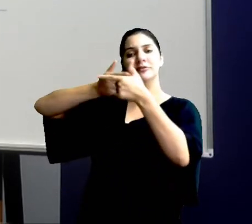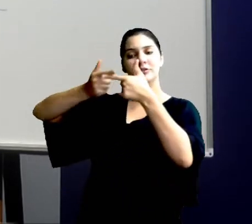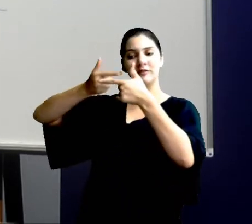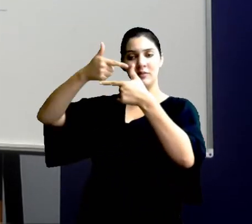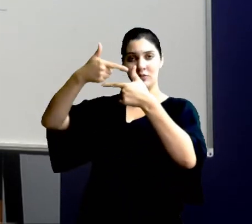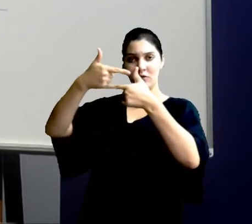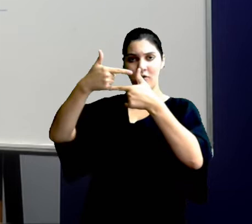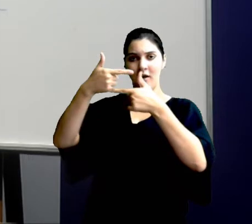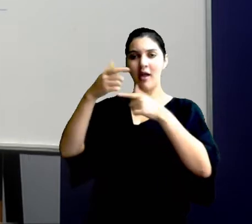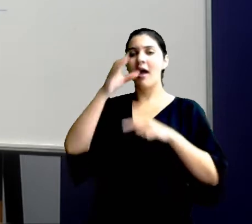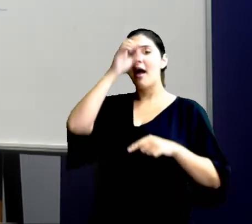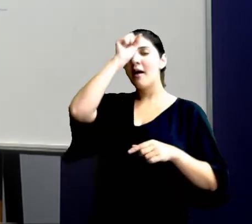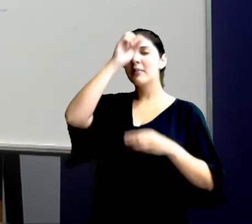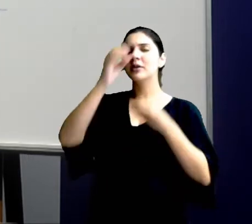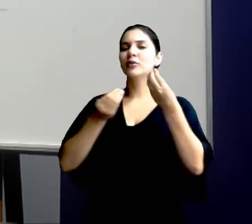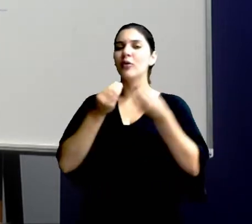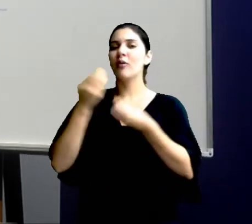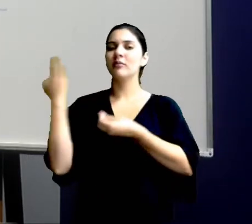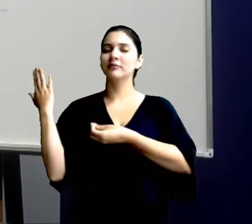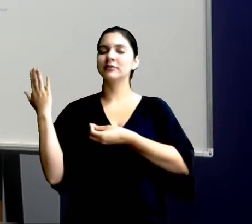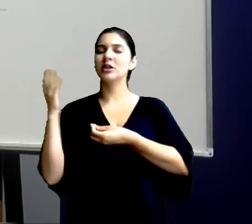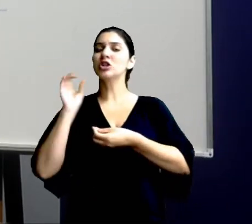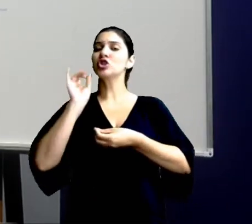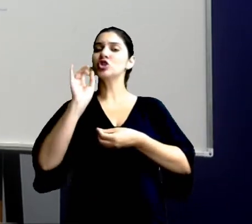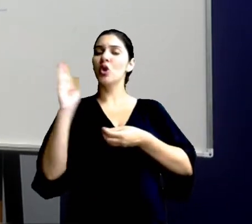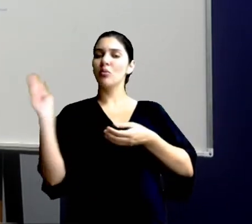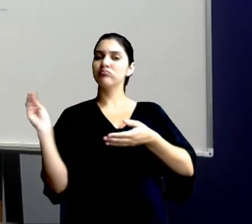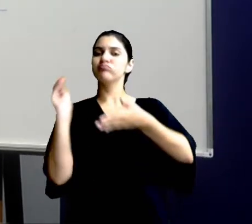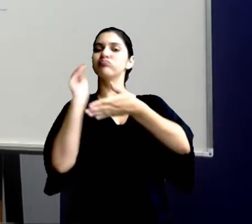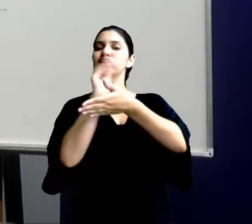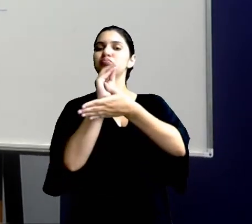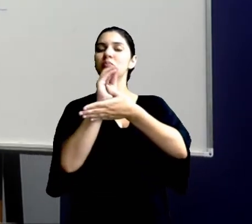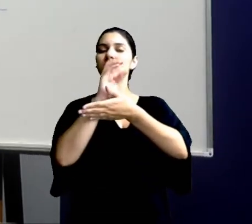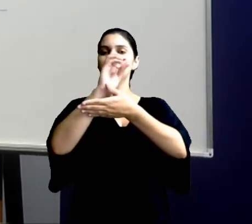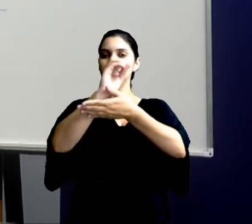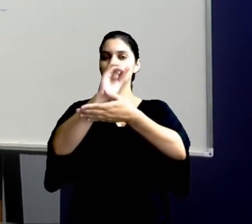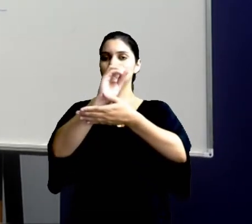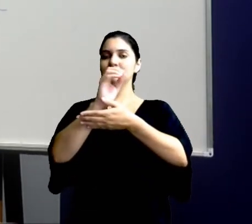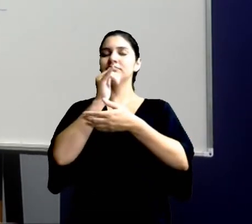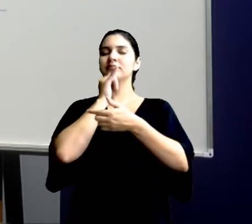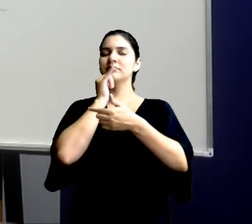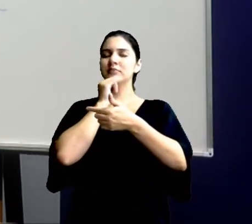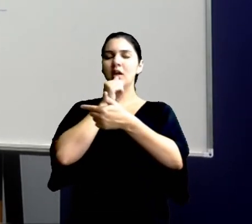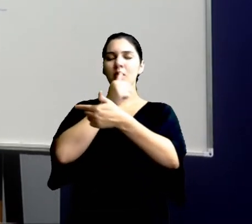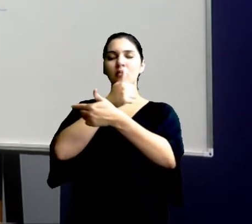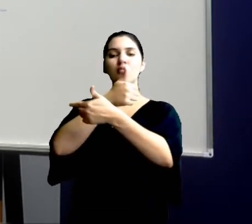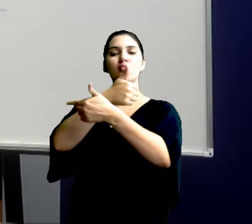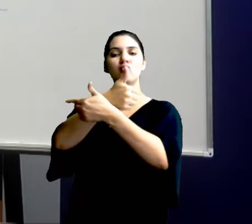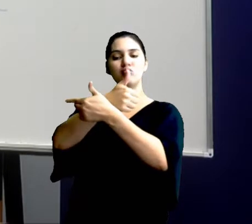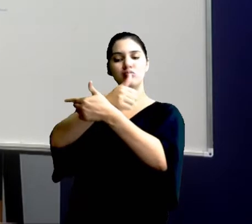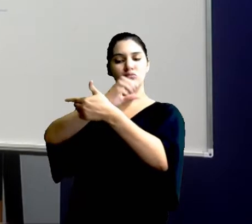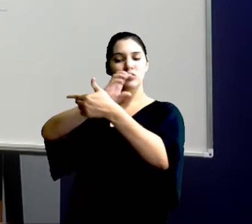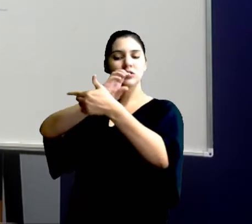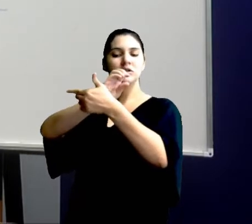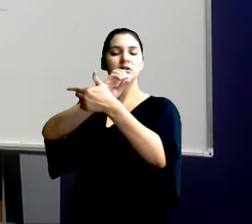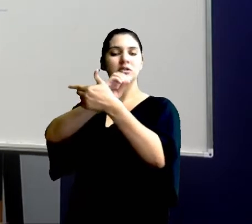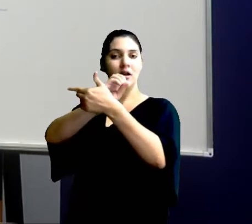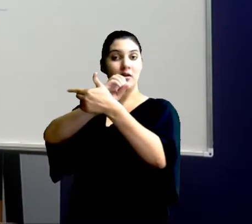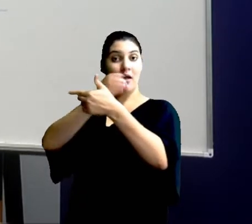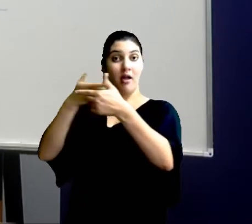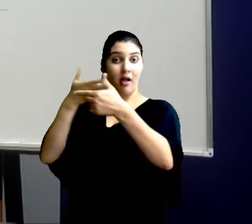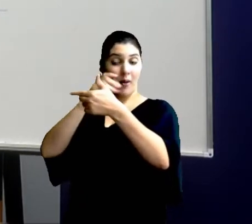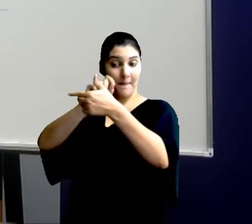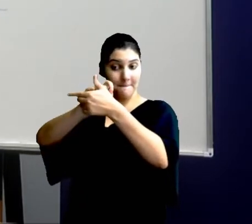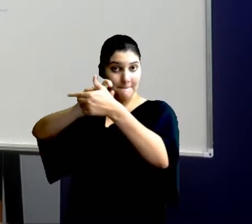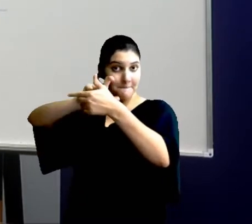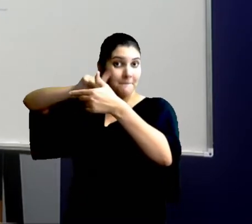em cima que é só a gente acrescentar o 0, tá? Então, eu vou acrescentar o 0 junto do meu 1 para ele ficar